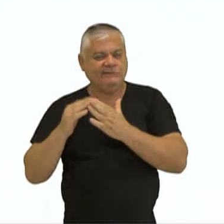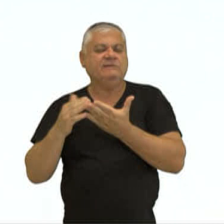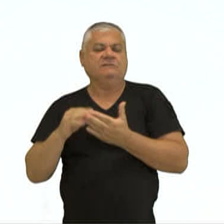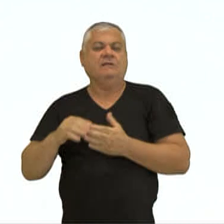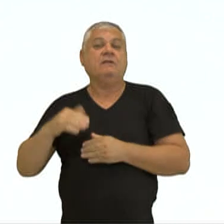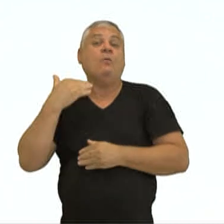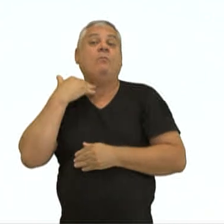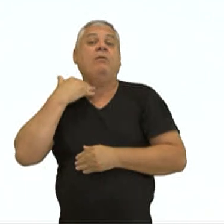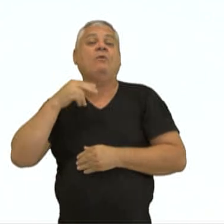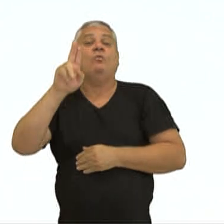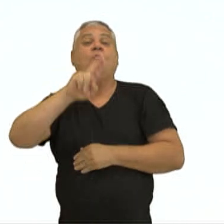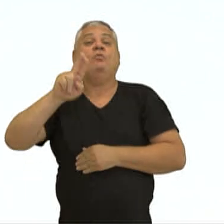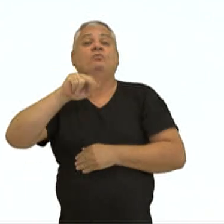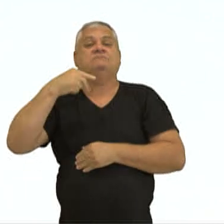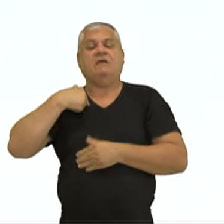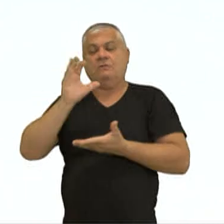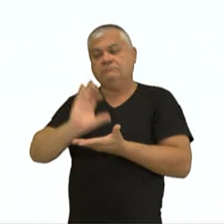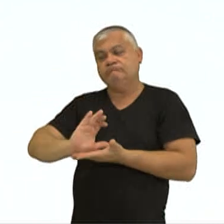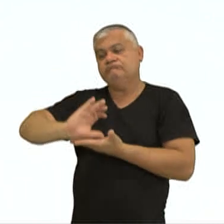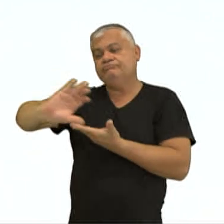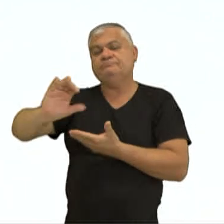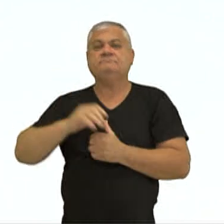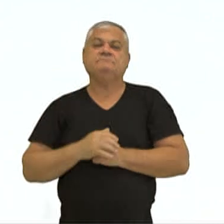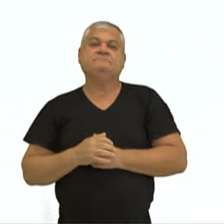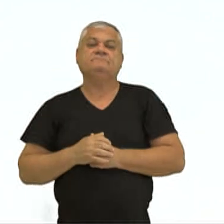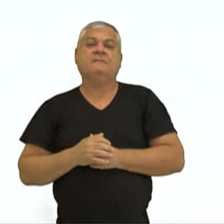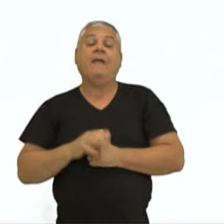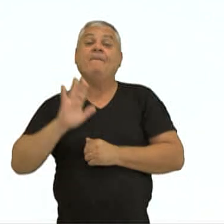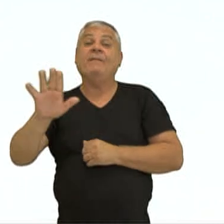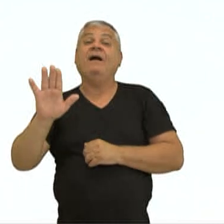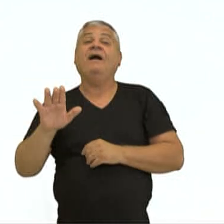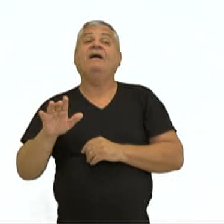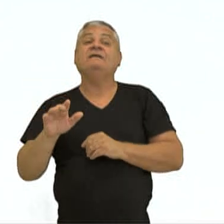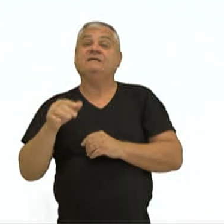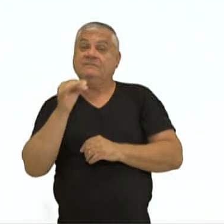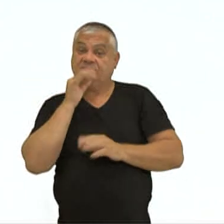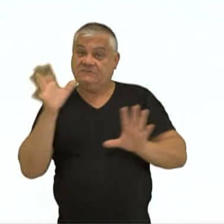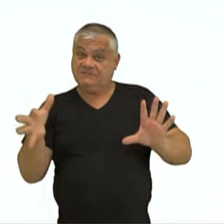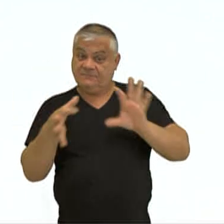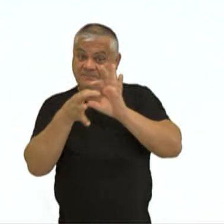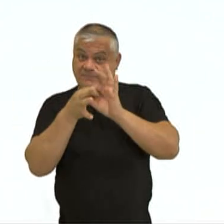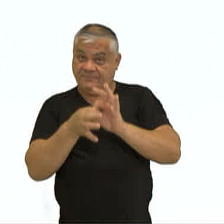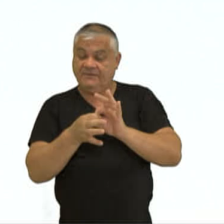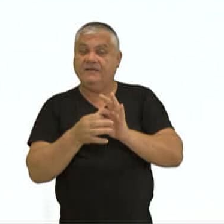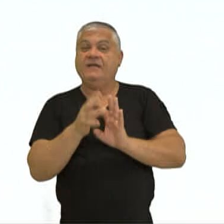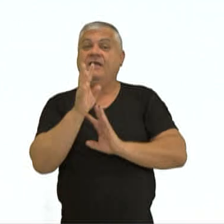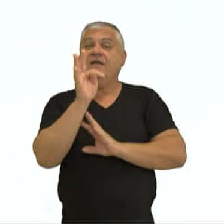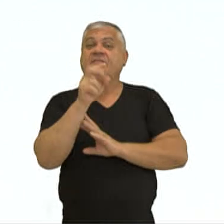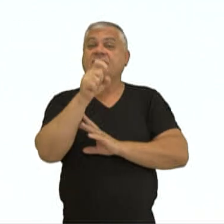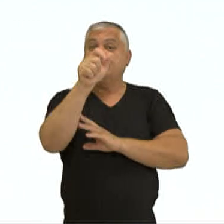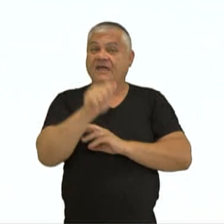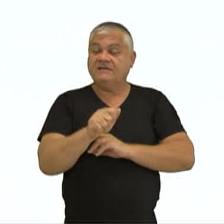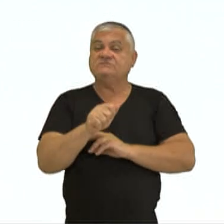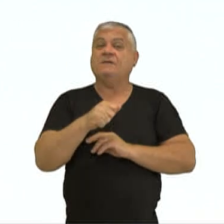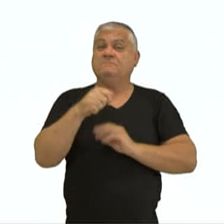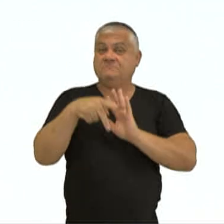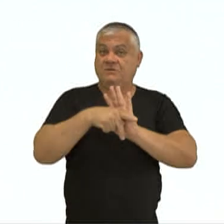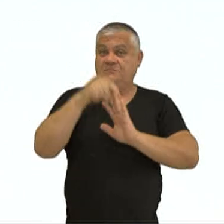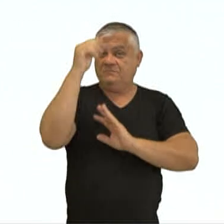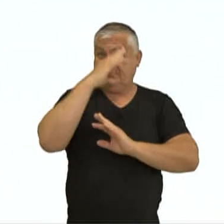isso. A taxa de rentabilidade está atrelado às principais taxas financeiras do país, a taxa